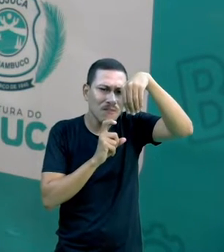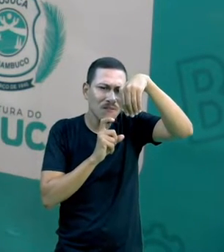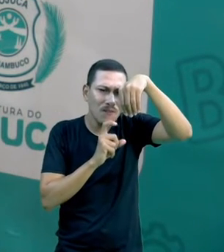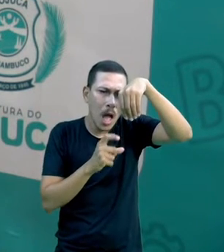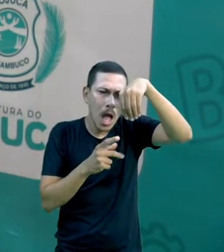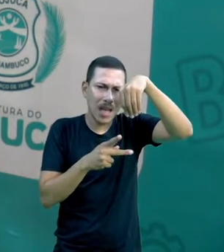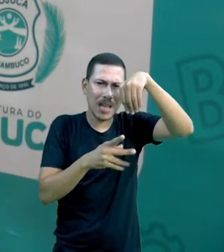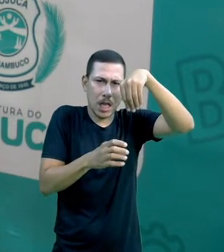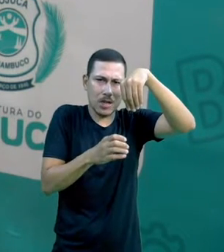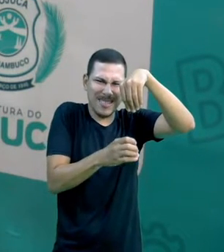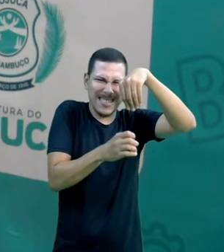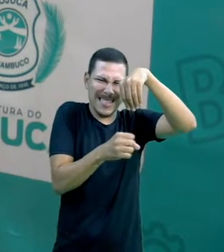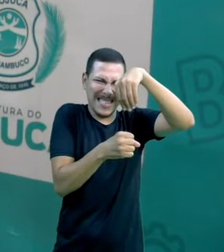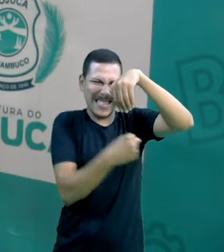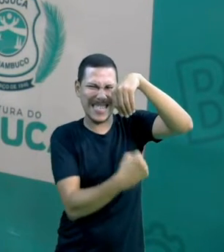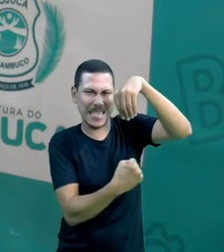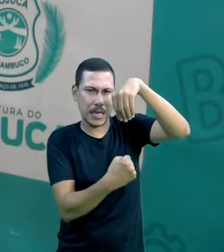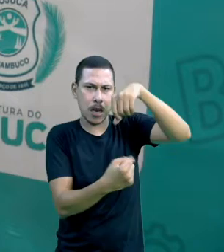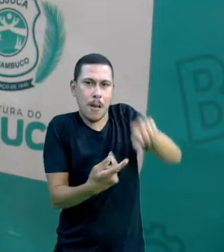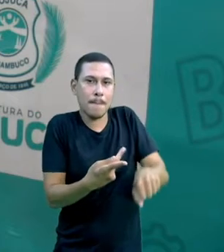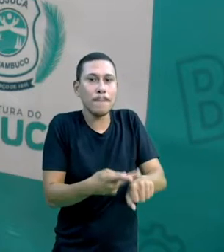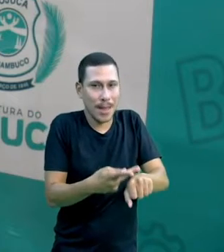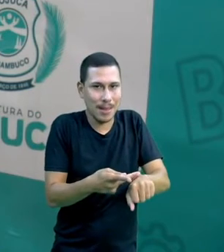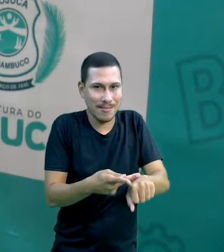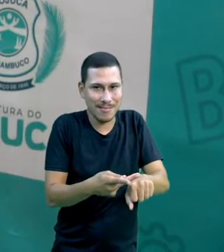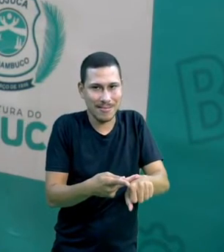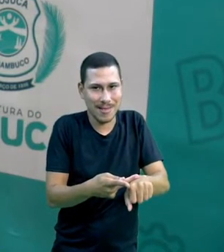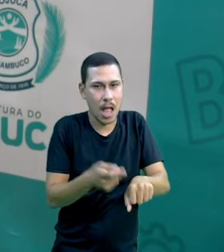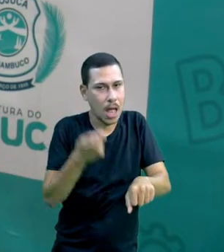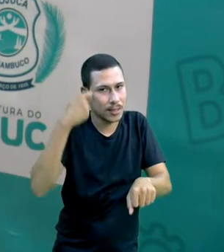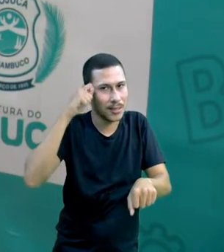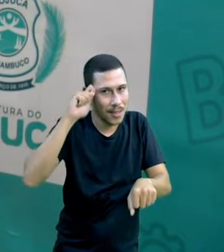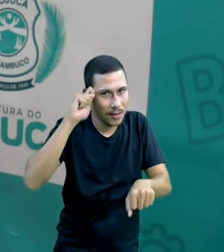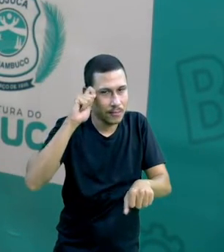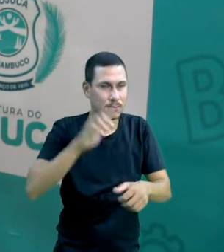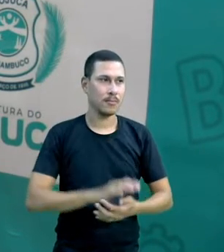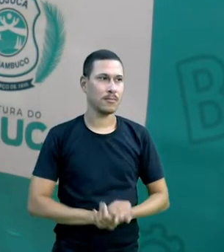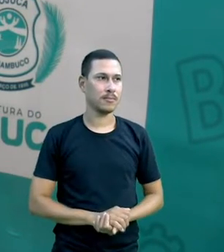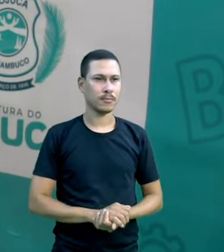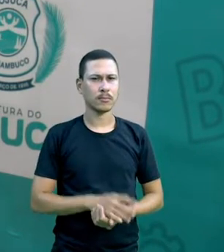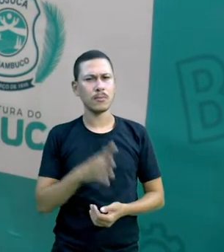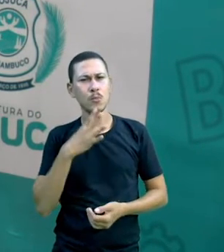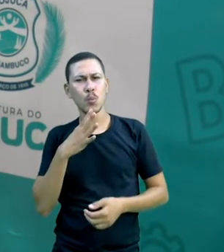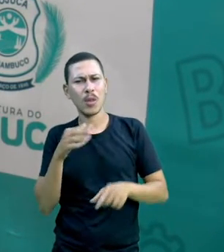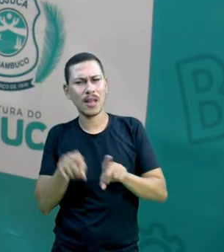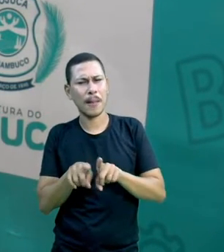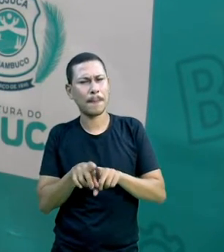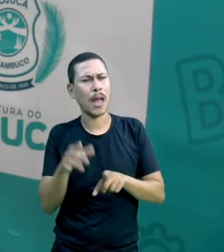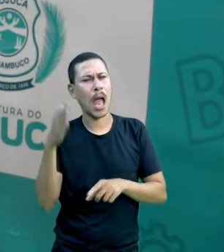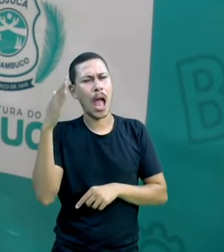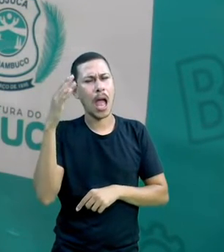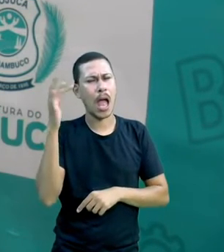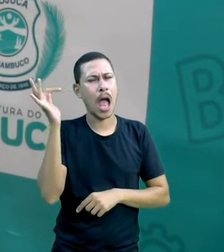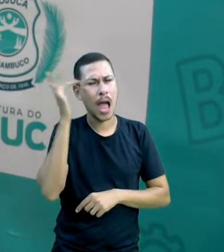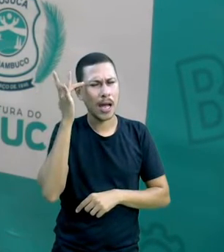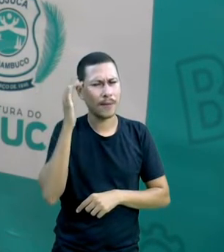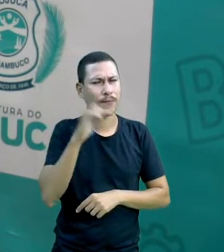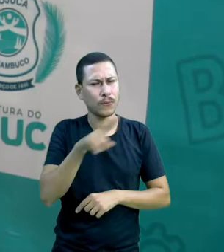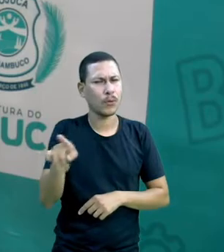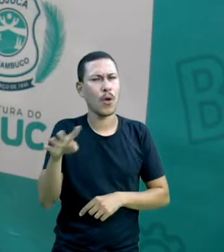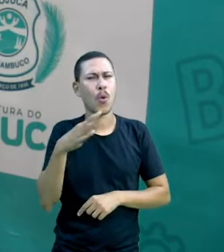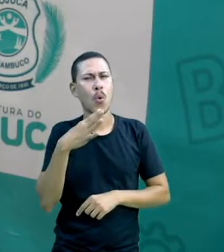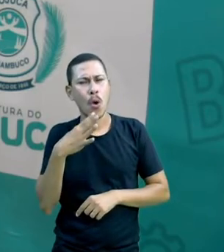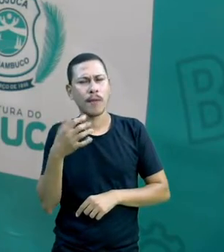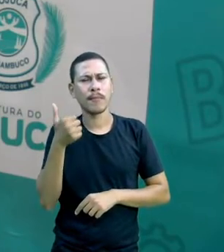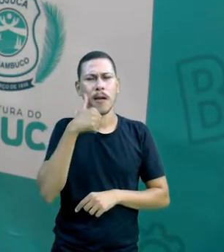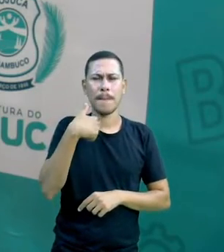uma pedra. Então eu tenho um basalto, que é uma pedra negra. Ou uma bem conhecida, que eu acredito que alguns de vocês, as avós de vocês,